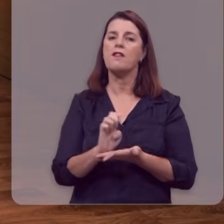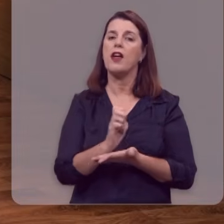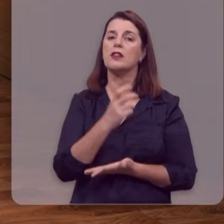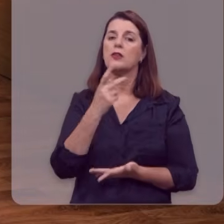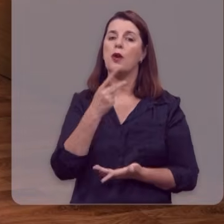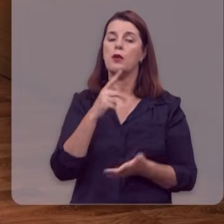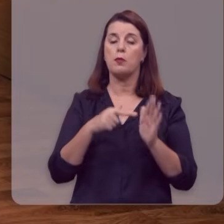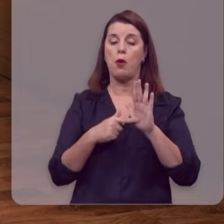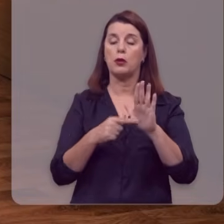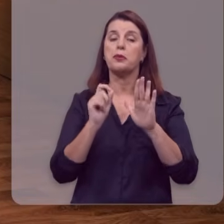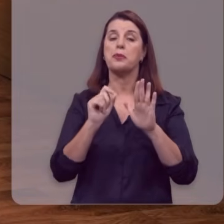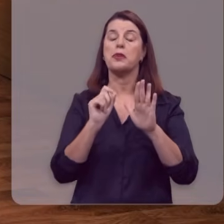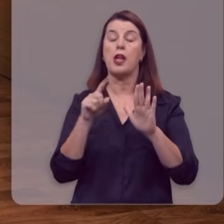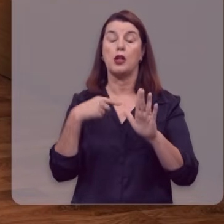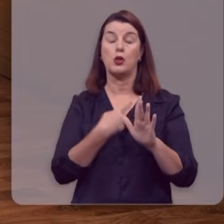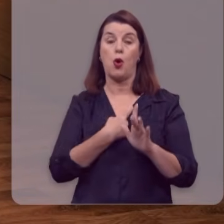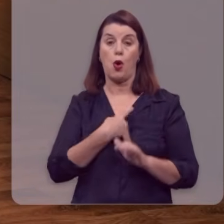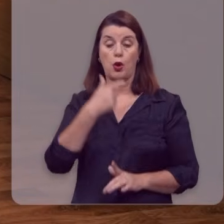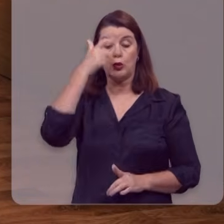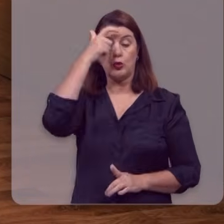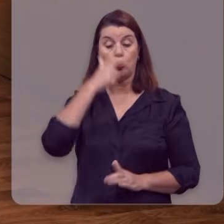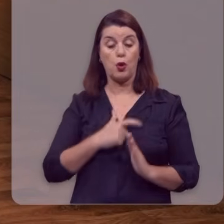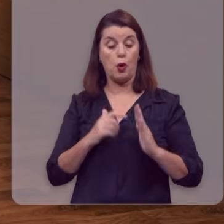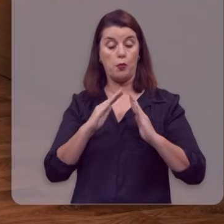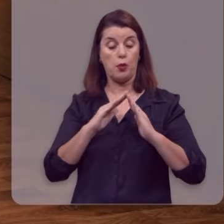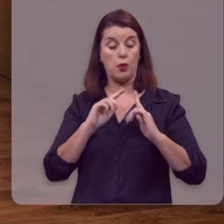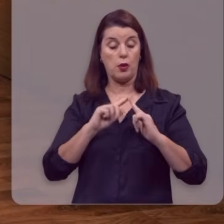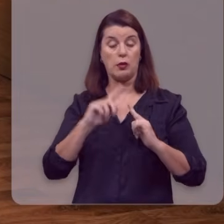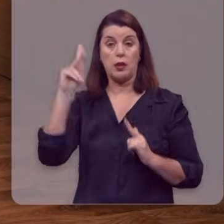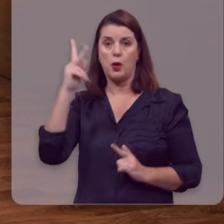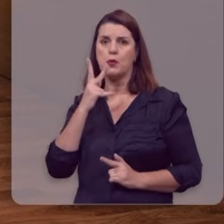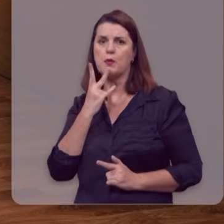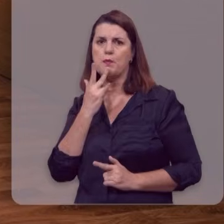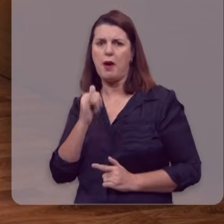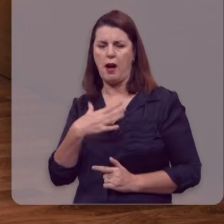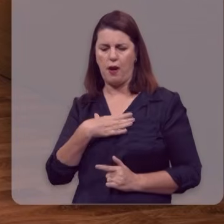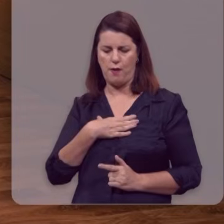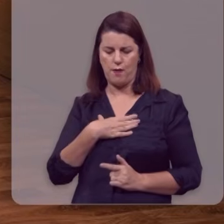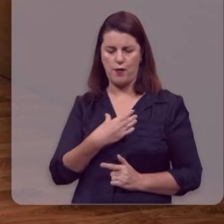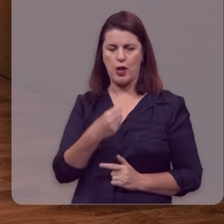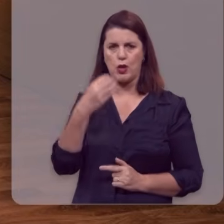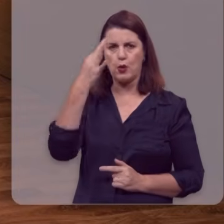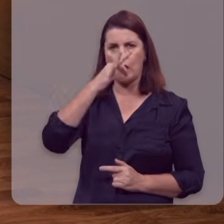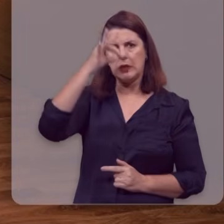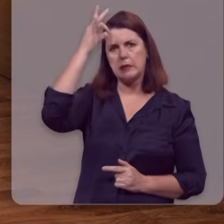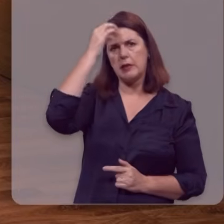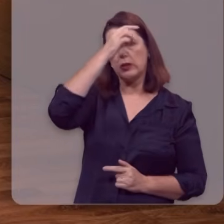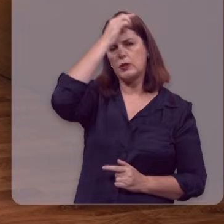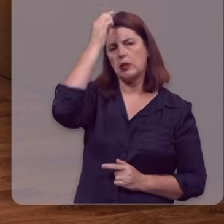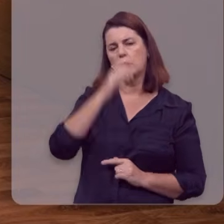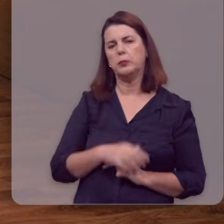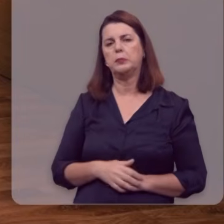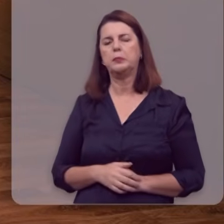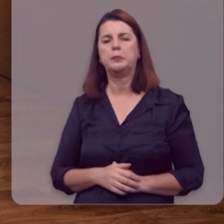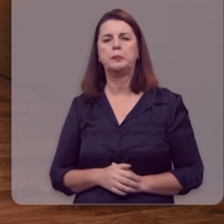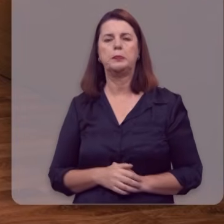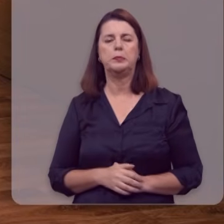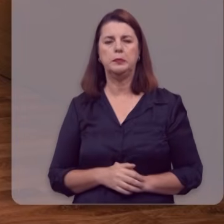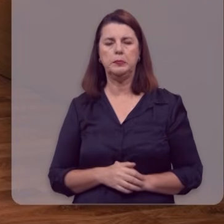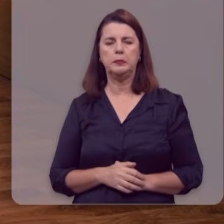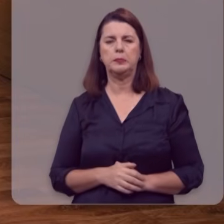nos informar que nós somos o templo do Deus Pai, o templo do Deus Filho, o templo do Deus Espírito